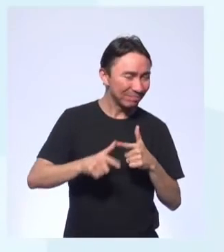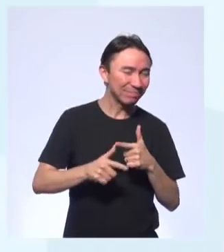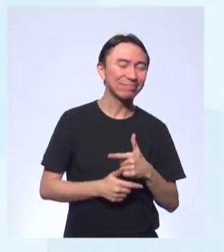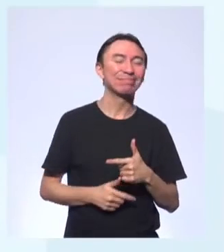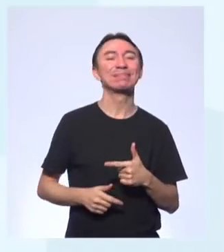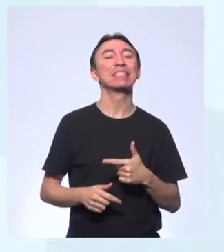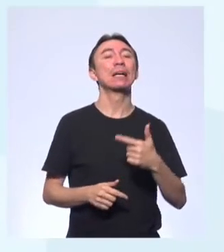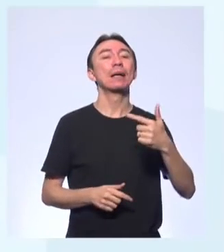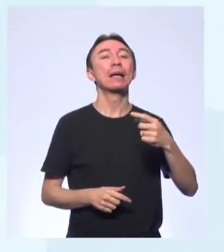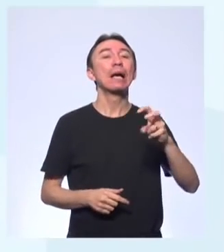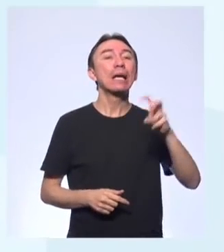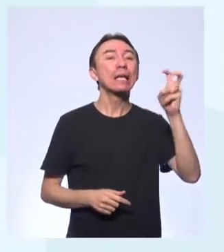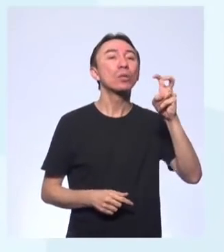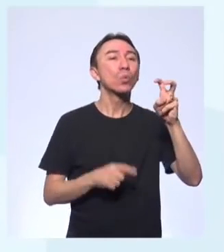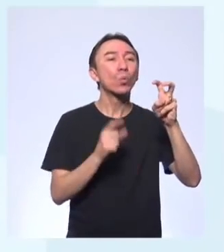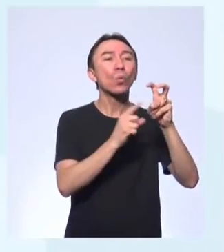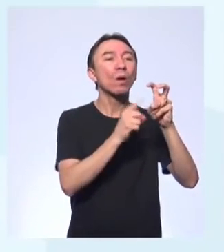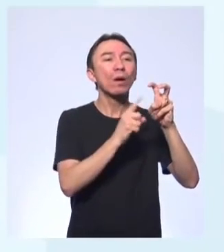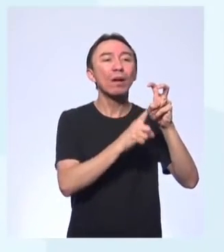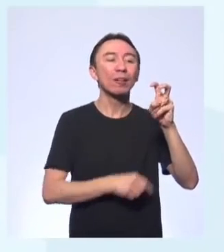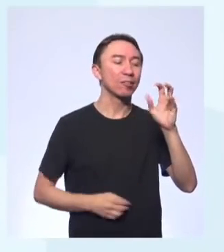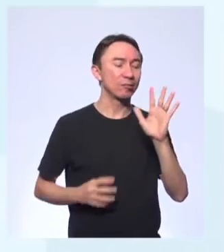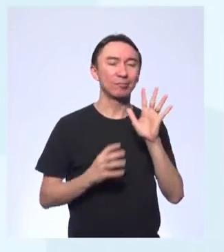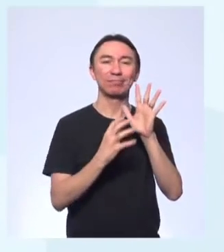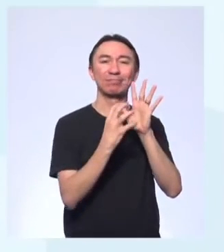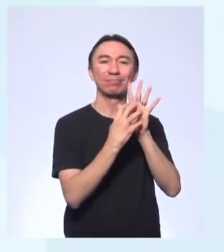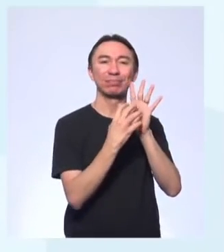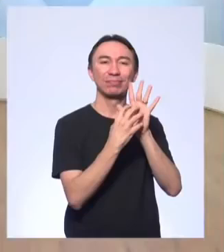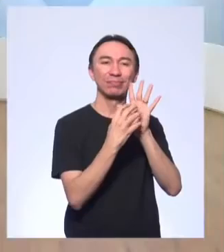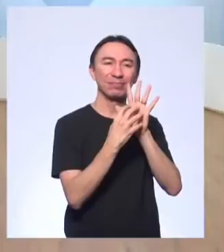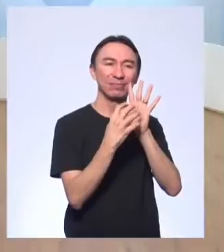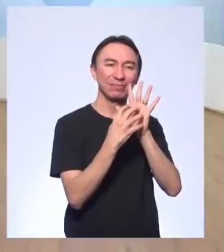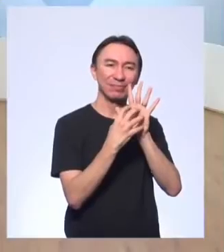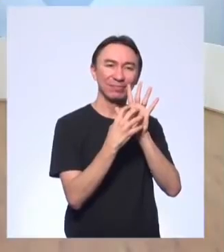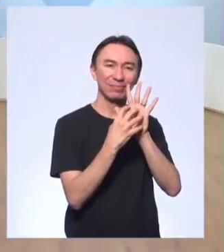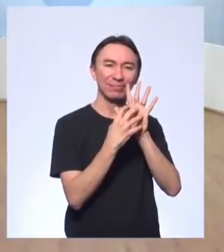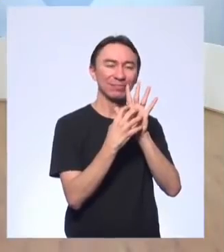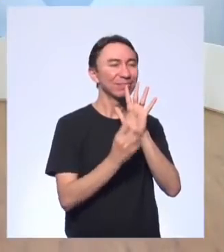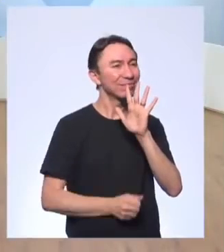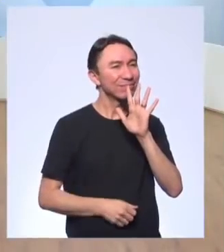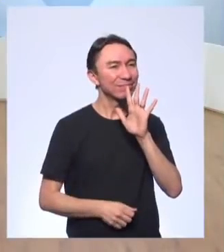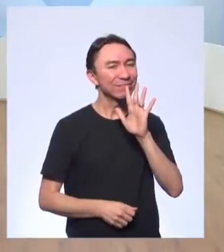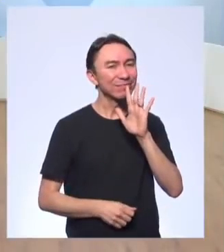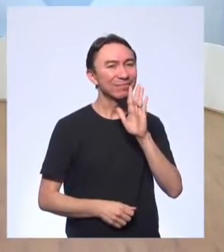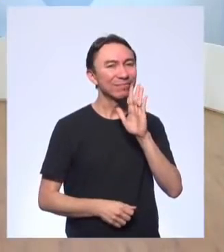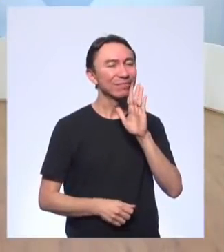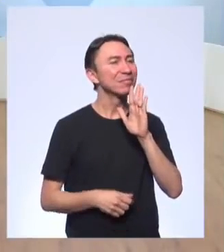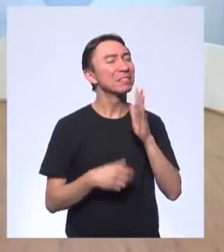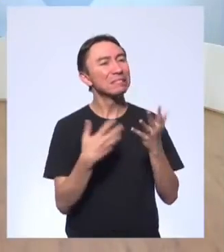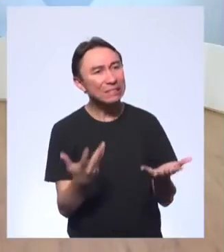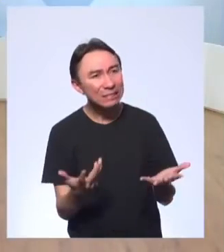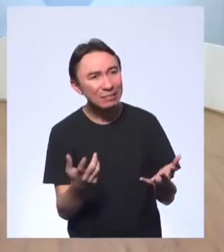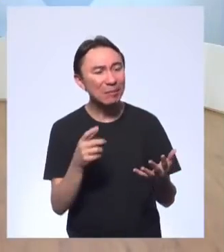pensar o que mais mata indivíduos são essas causas que não